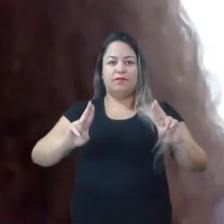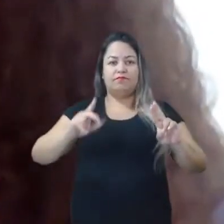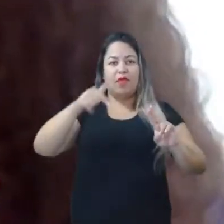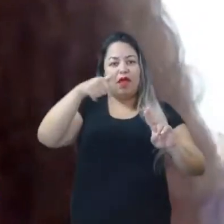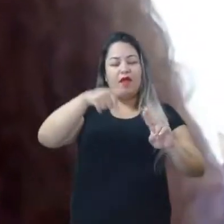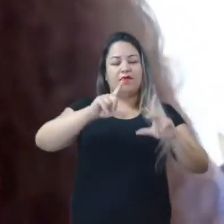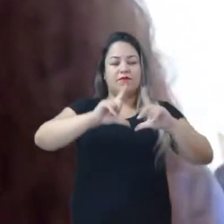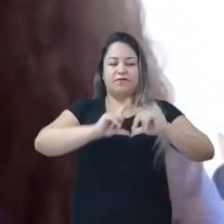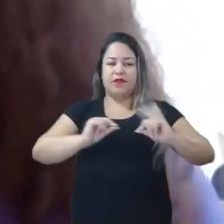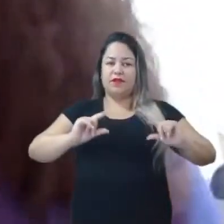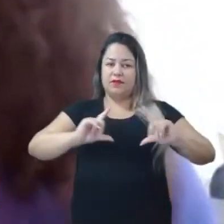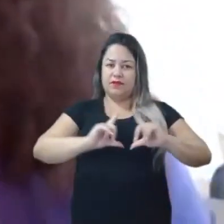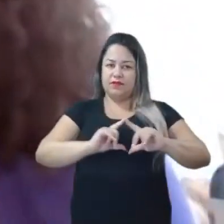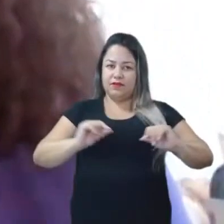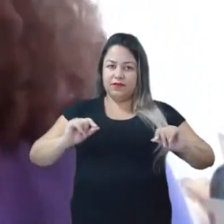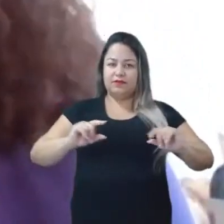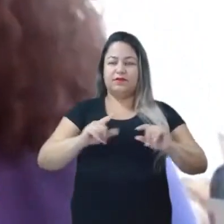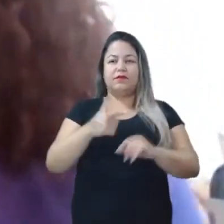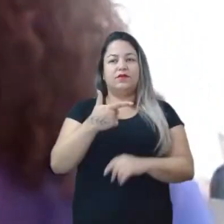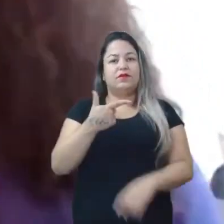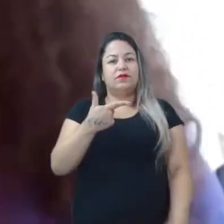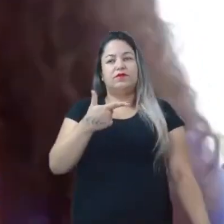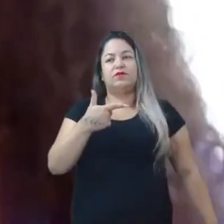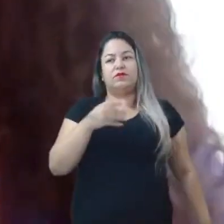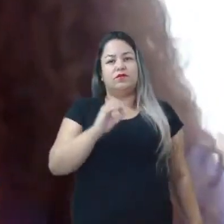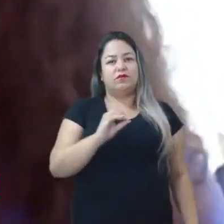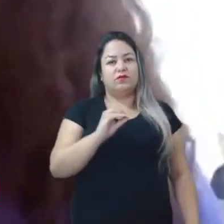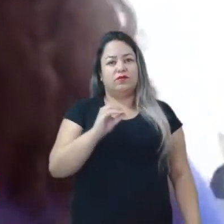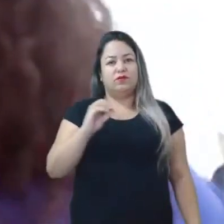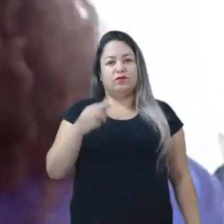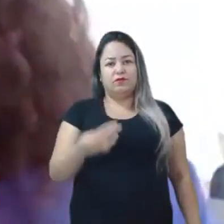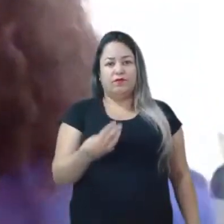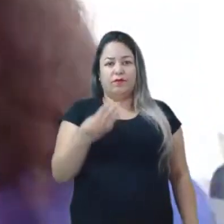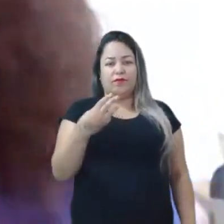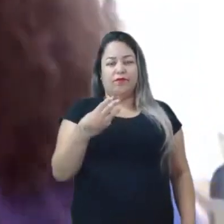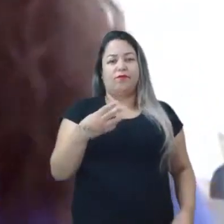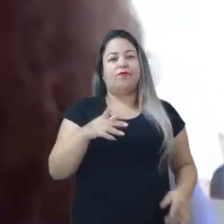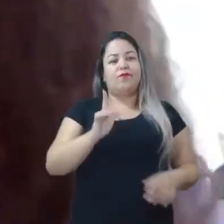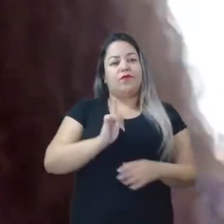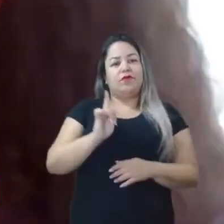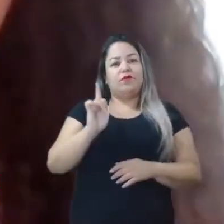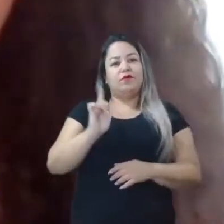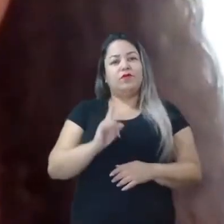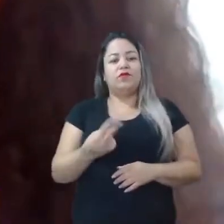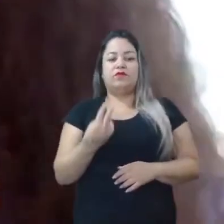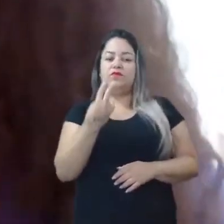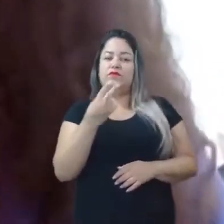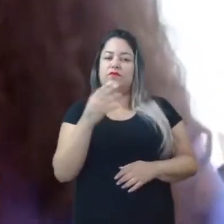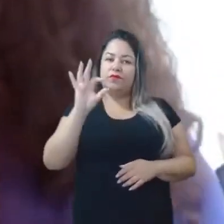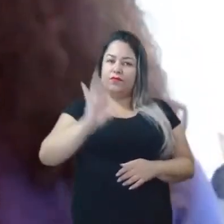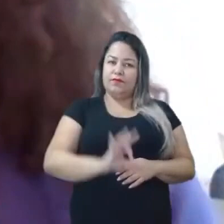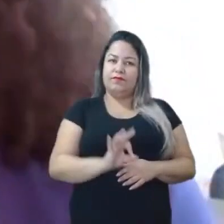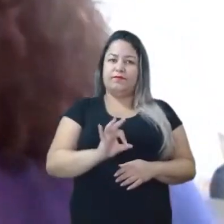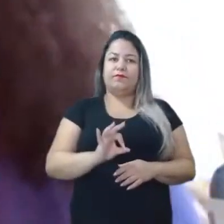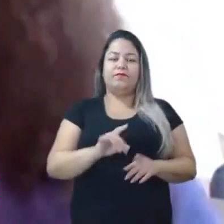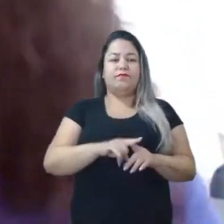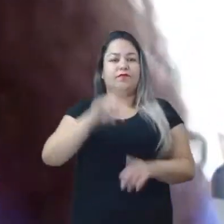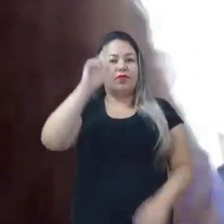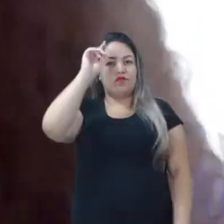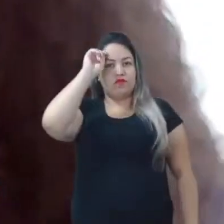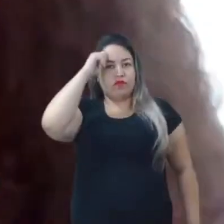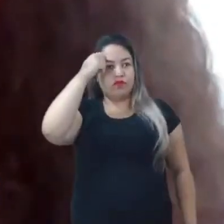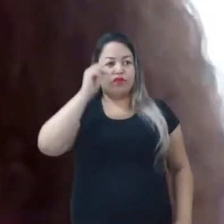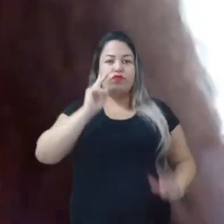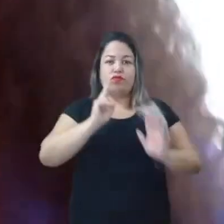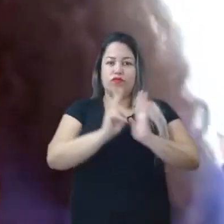Brasília, que em 2003 ela tinha 2%, né, de negros e negras, e em